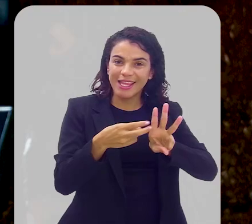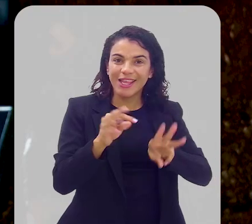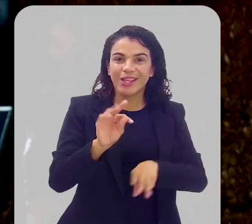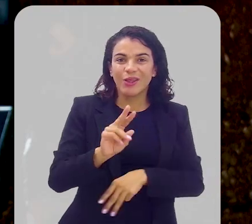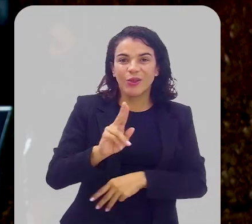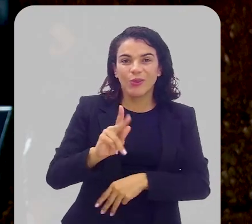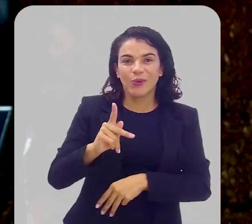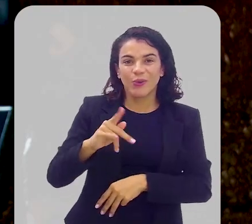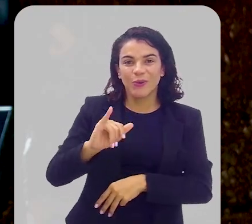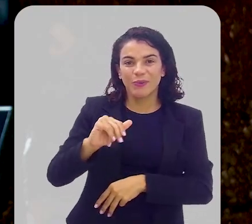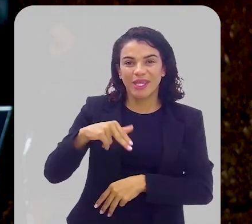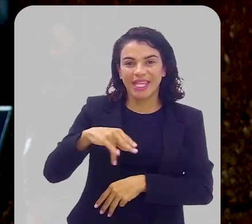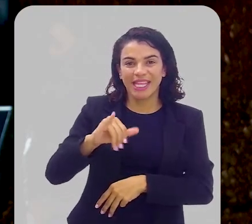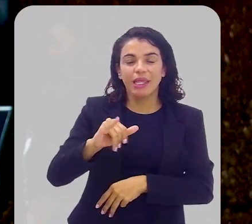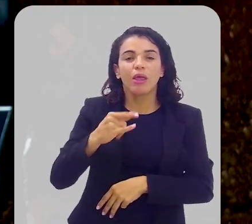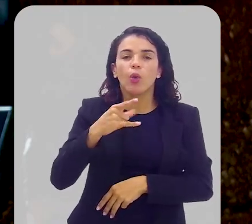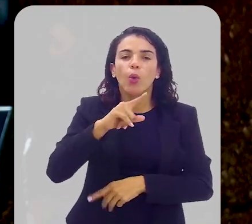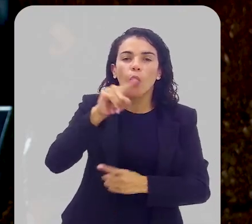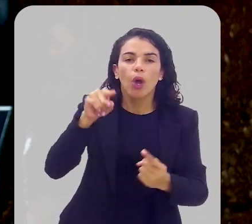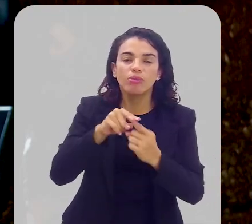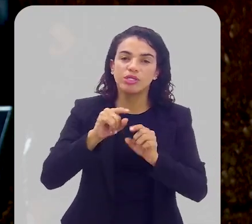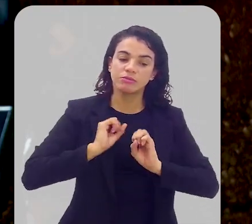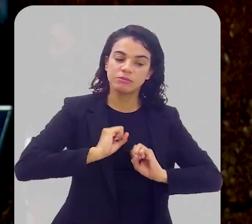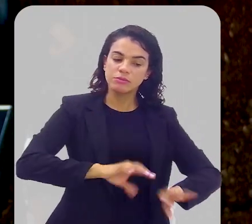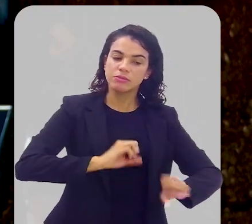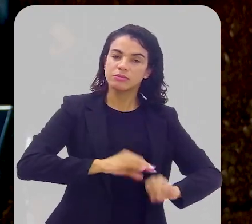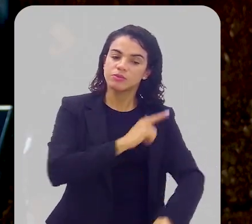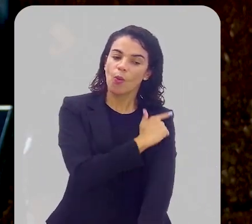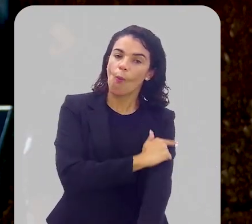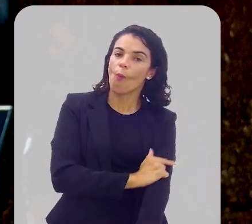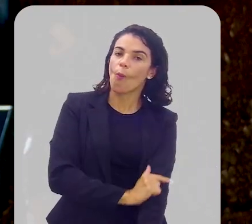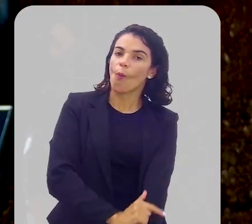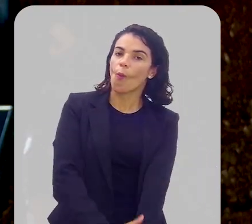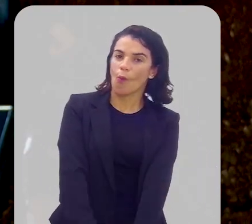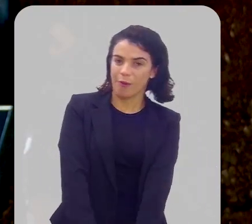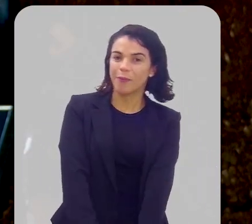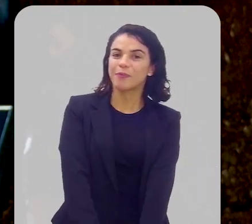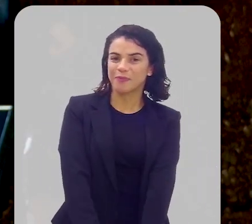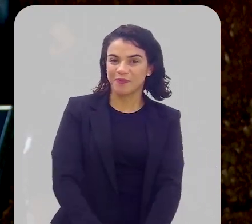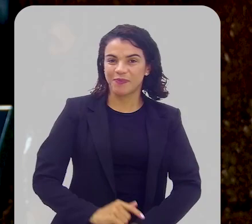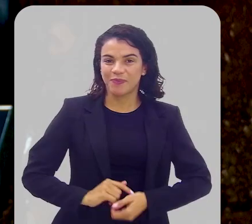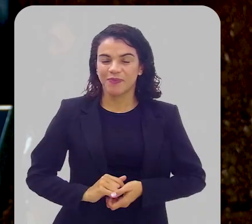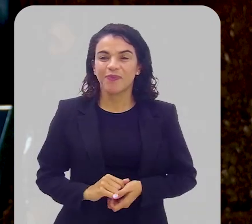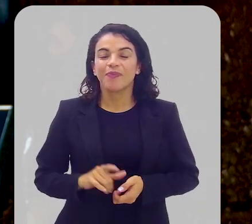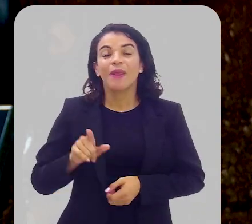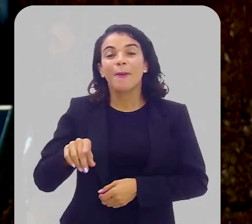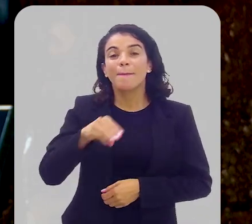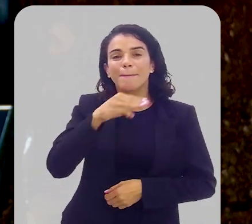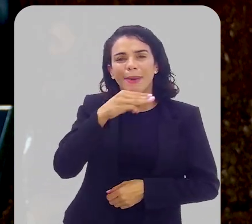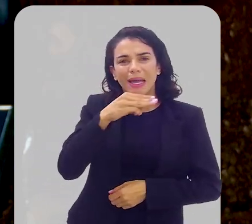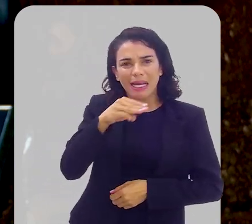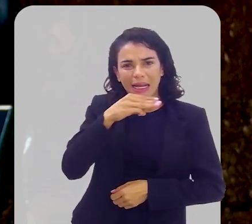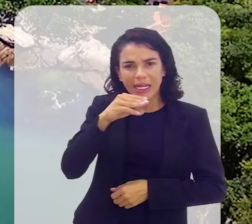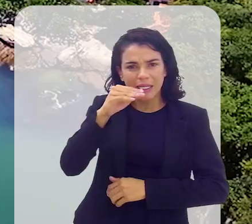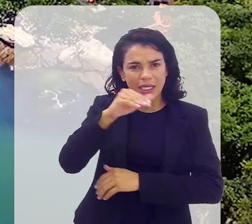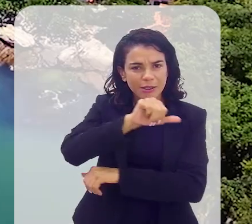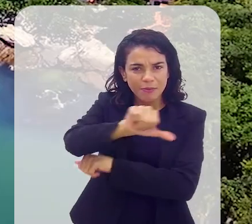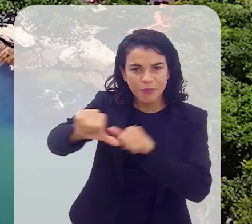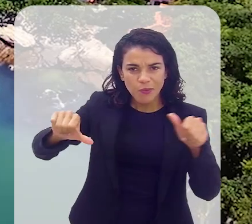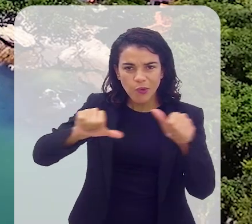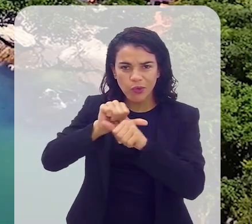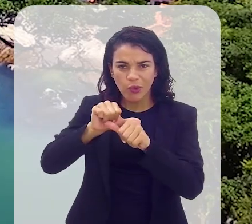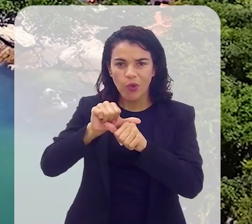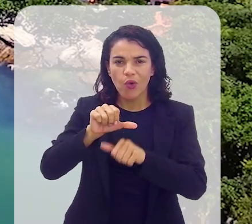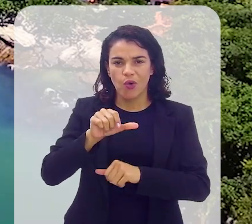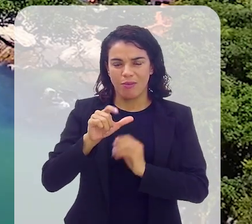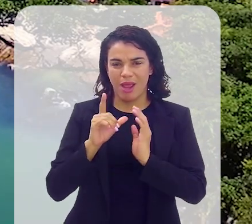Tupiniquim para uma tentativa de domesticar, digamos assim, os índios tupinambás remanescentes da Confederação dos Tamoios. Mangaratiba